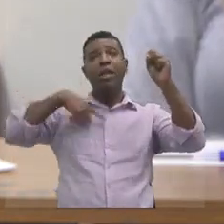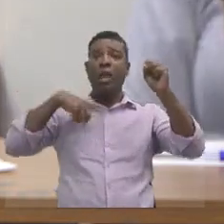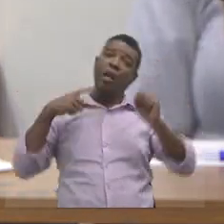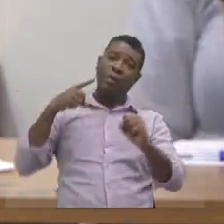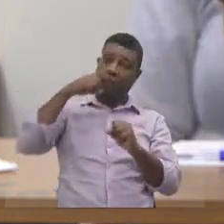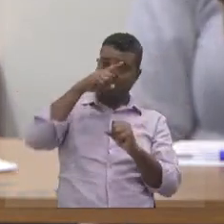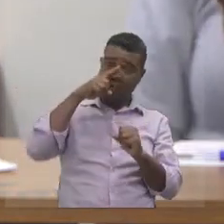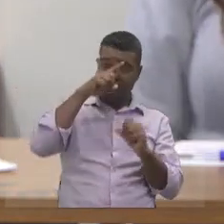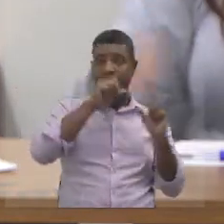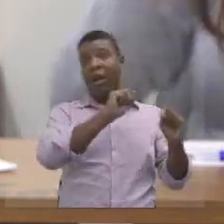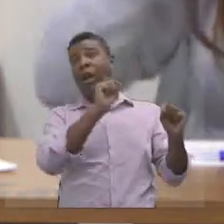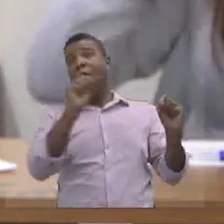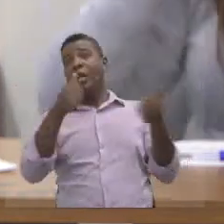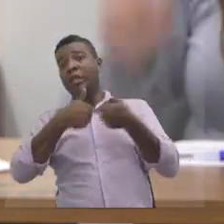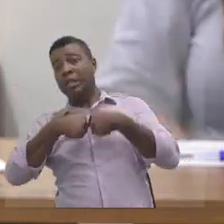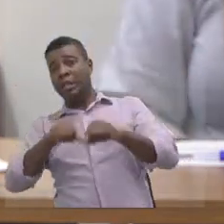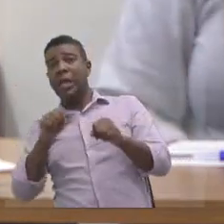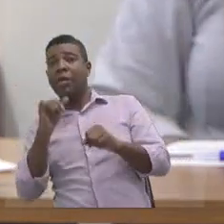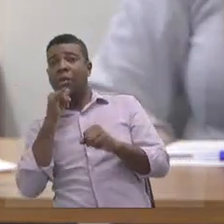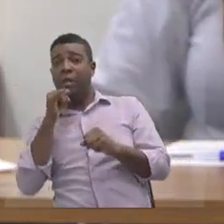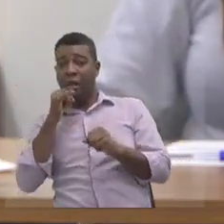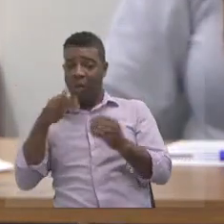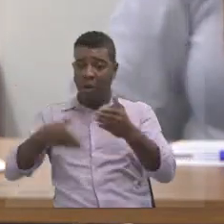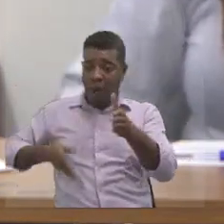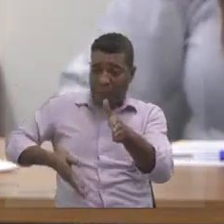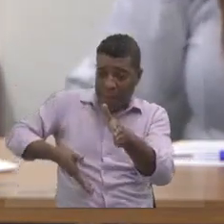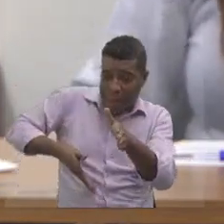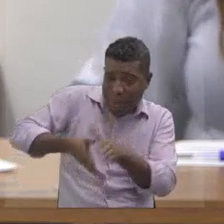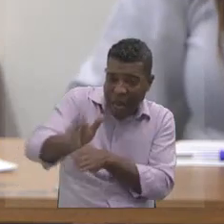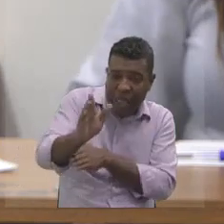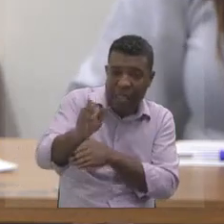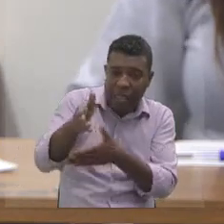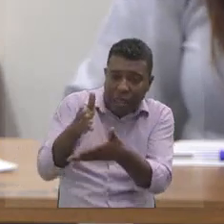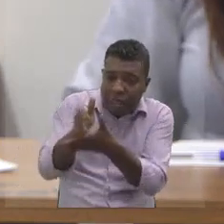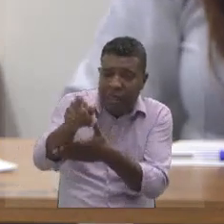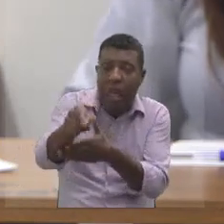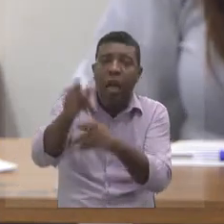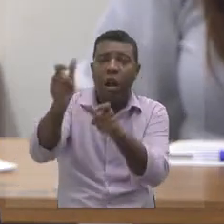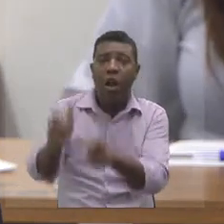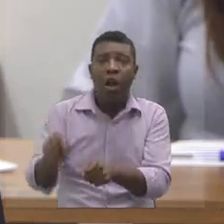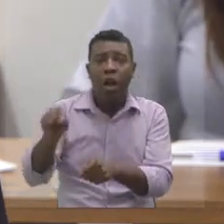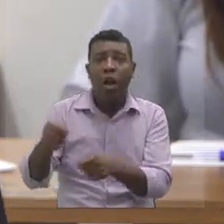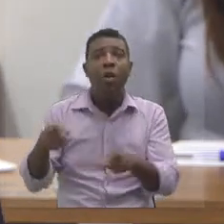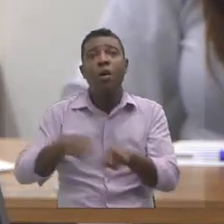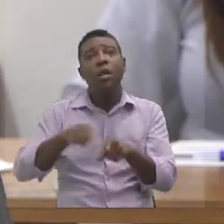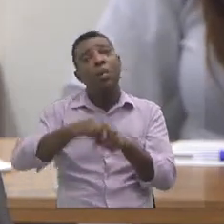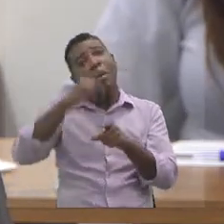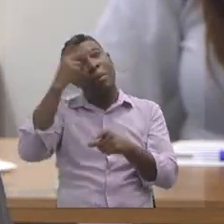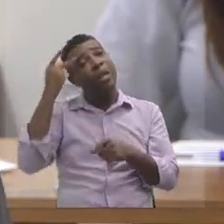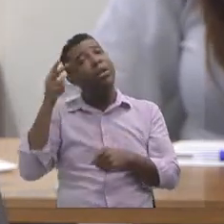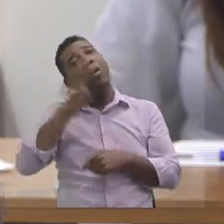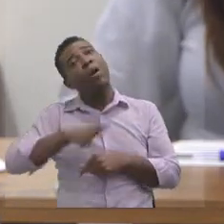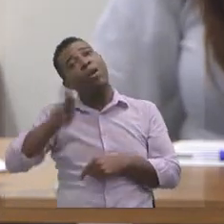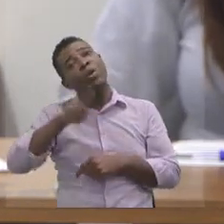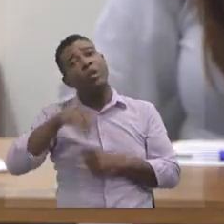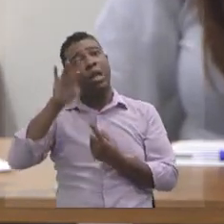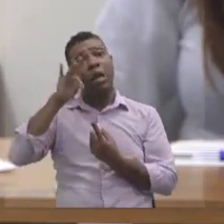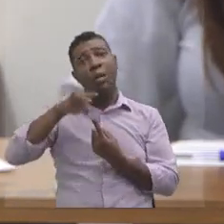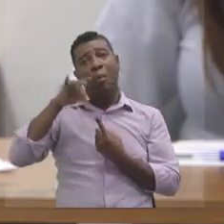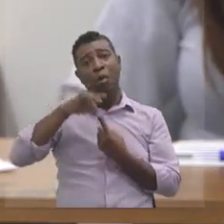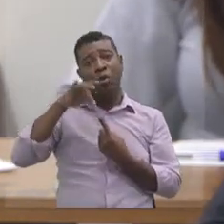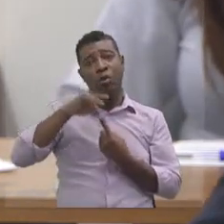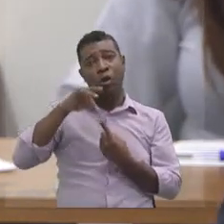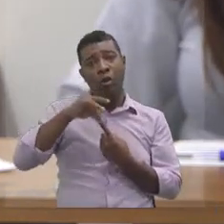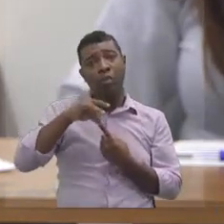quem tá aí passando pelo local Assim como as pessoas também que utilizam os pontos de ônibus então é necessário